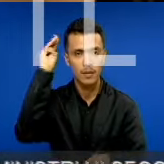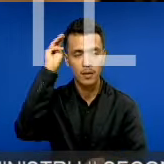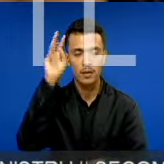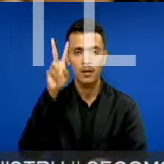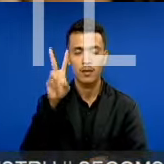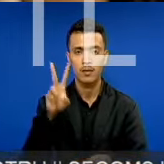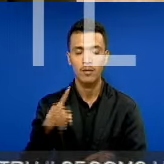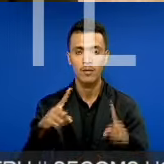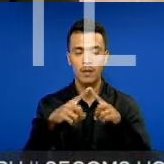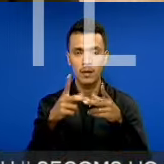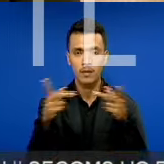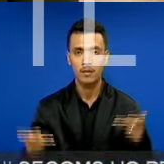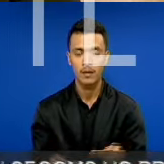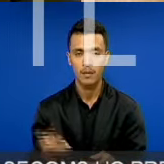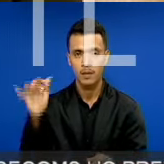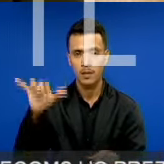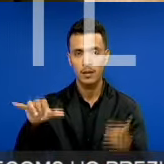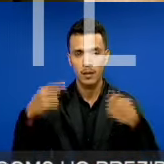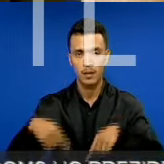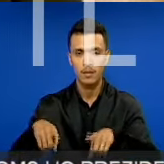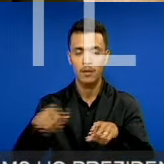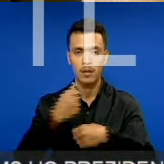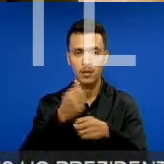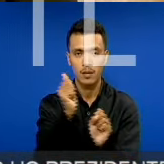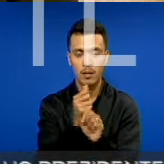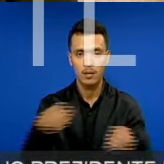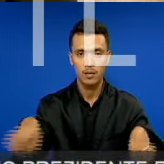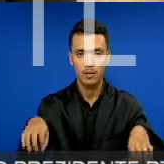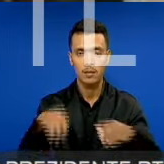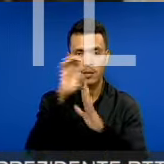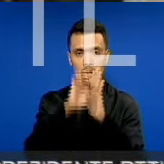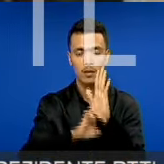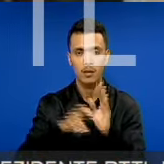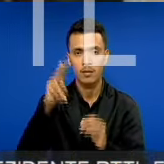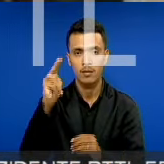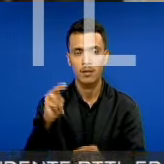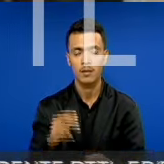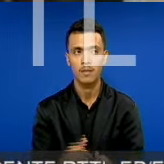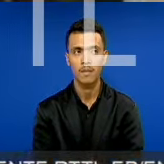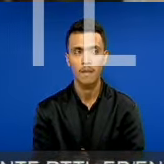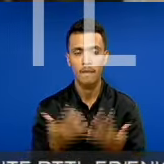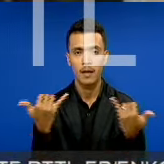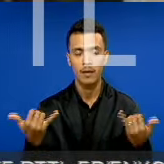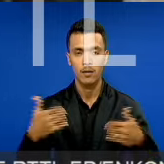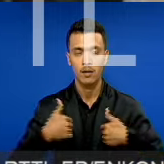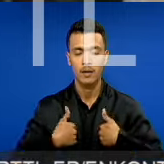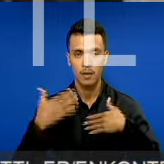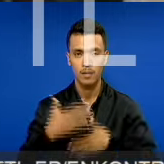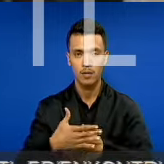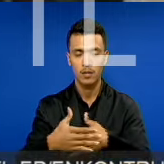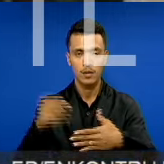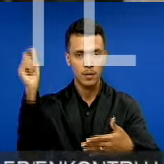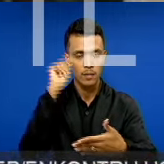Molok desloca ba fati nebe sira destaca ba ho di halau missão na Estados Unidos. Normalmente, agora ia processo administrativo